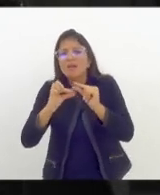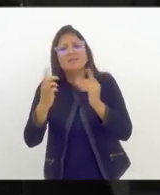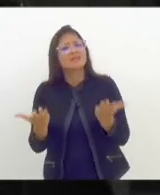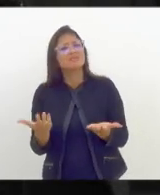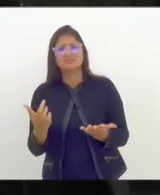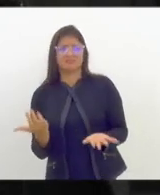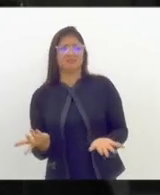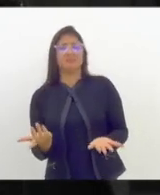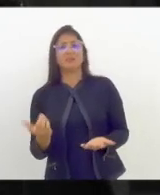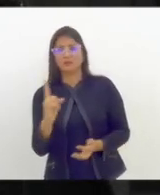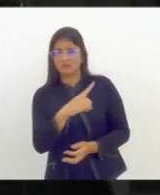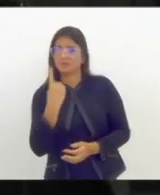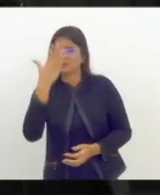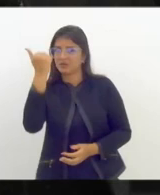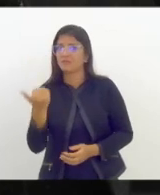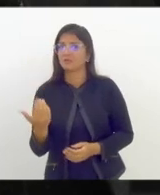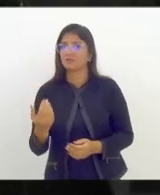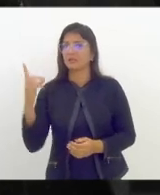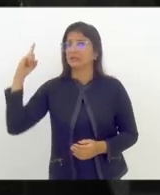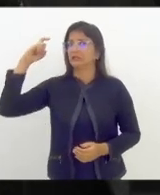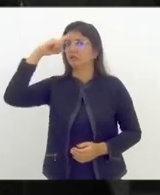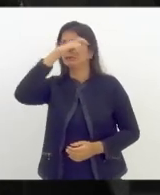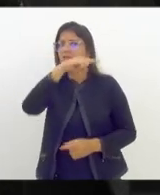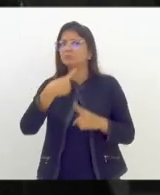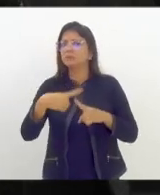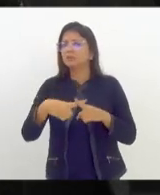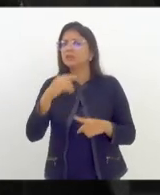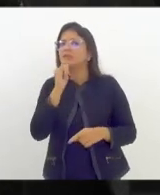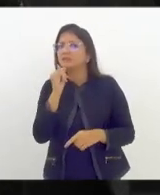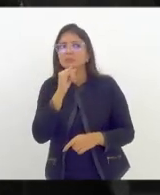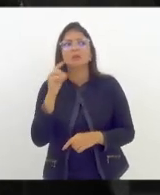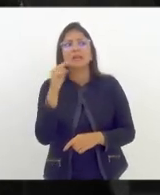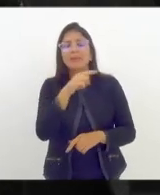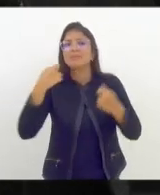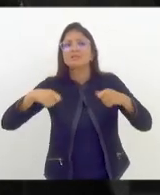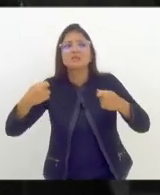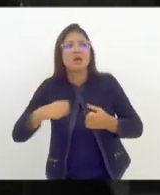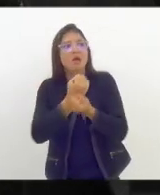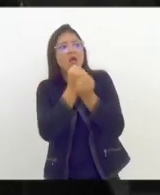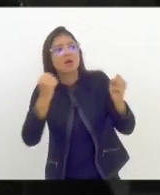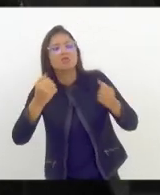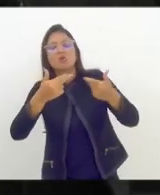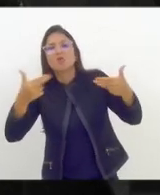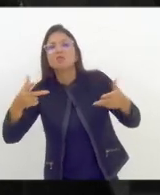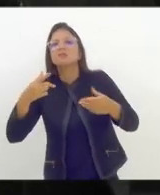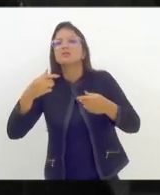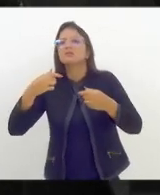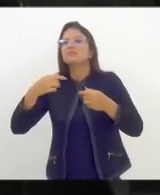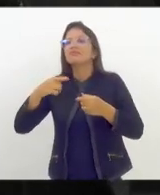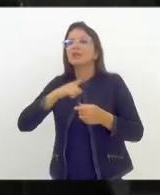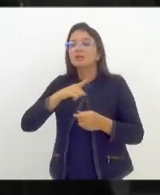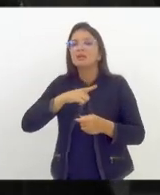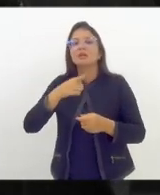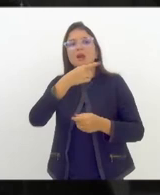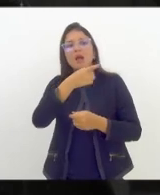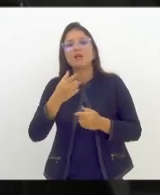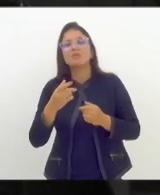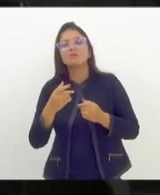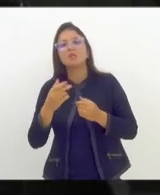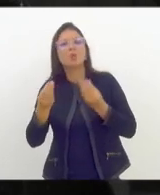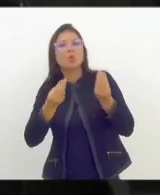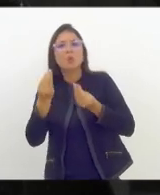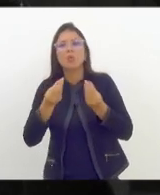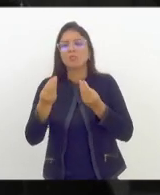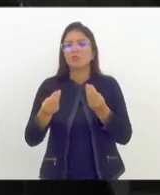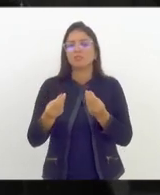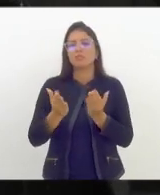da complexidade que é uma licitação dessa envergadura. São muitas variáveis. O transporte aquaviário no Rio de Janeiro